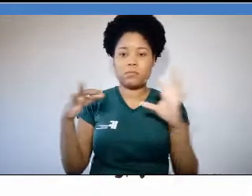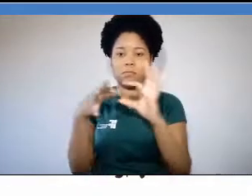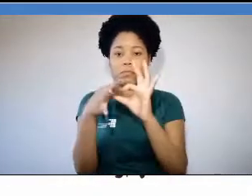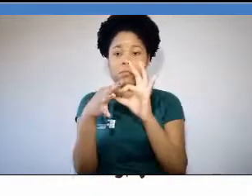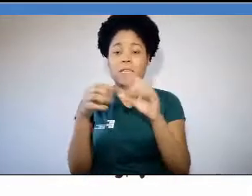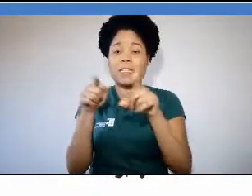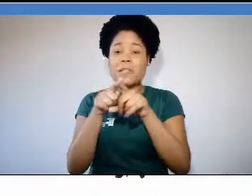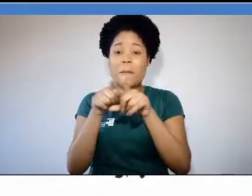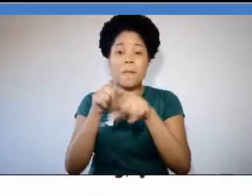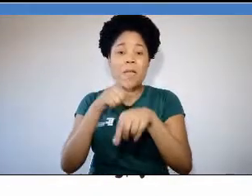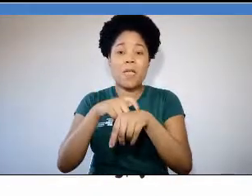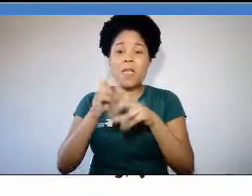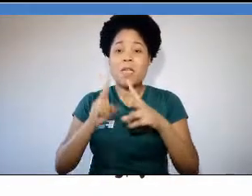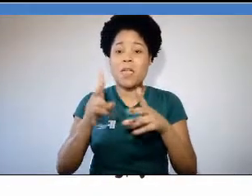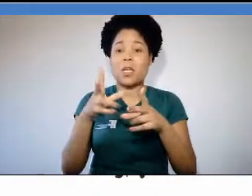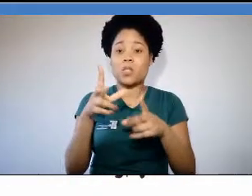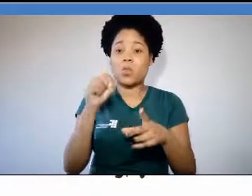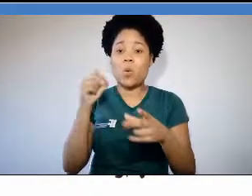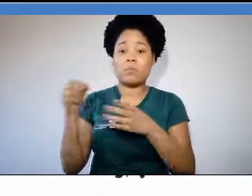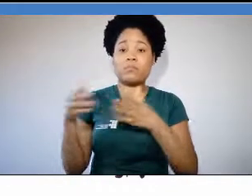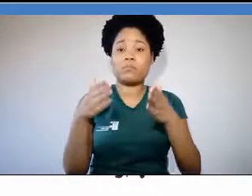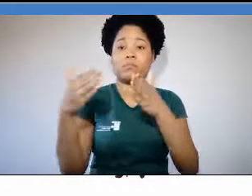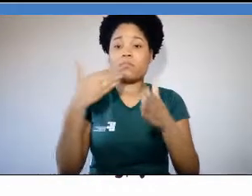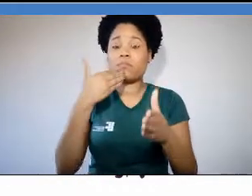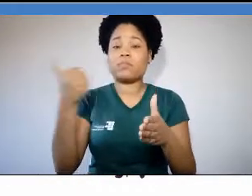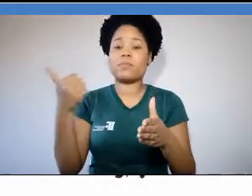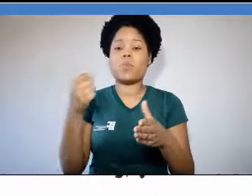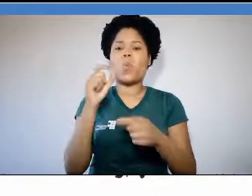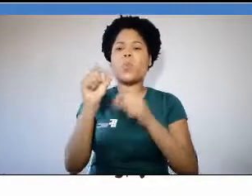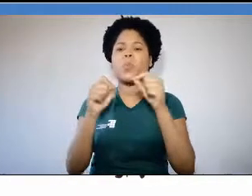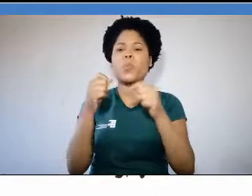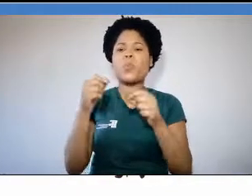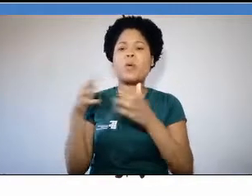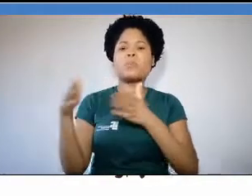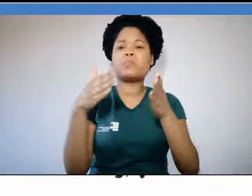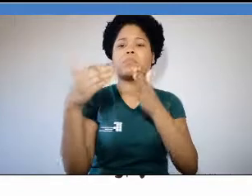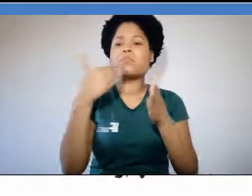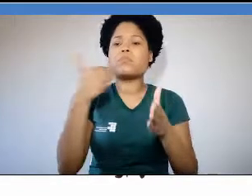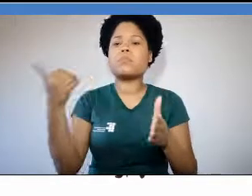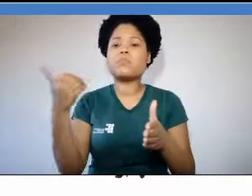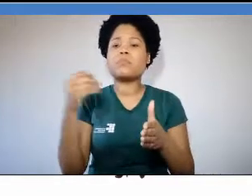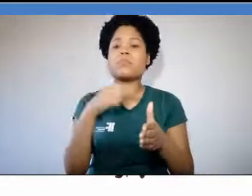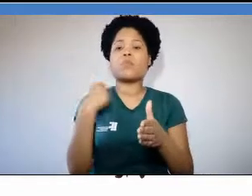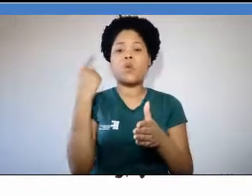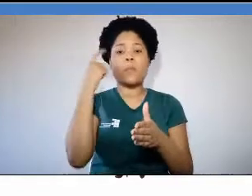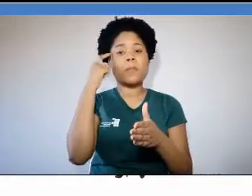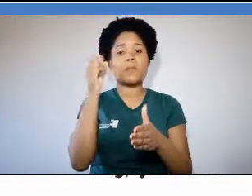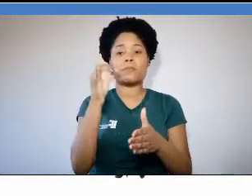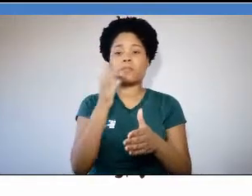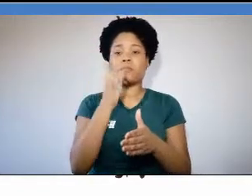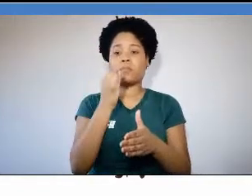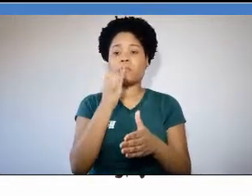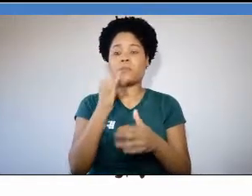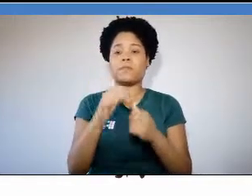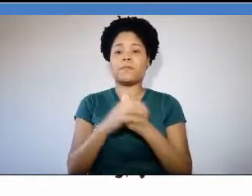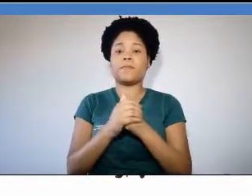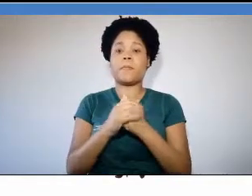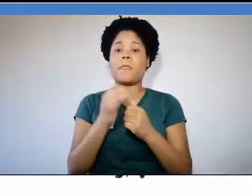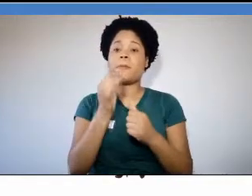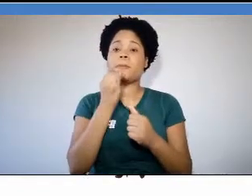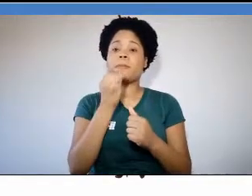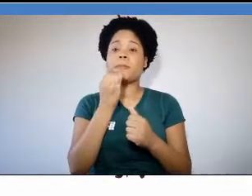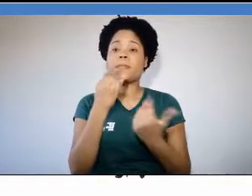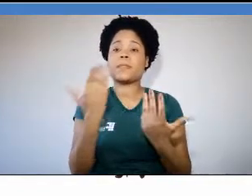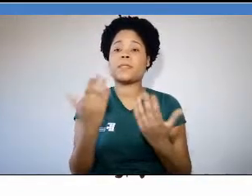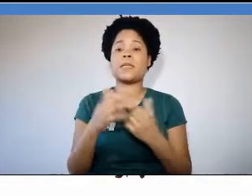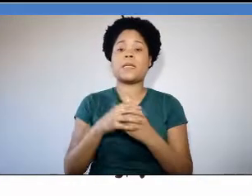redes e, ao mesmo tempo, ele escolhe a melhor rota. E o que é essa melhor rota? Vamos pensar aqui num exemplo. Vamos